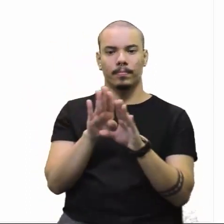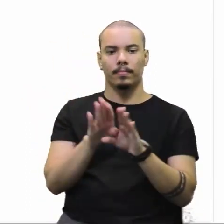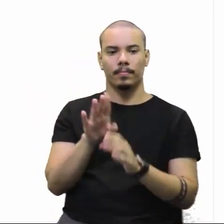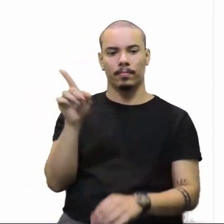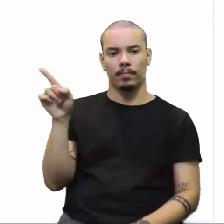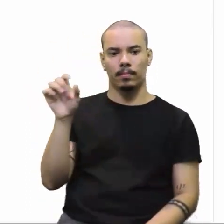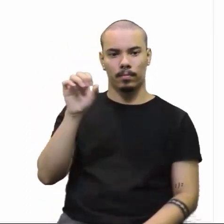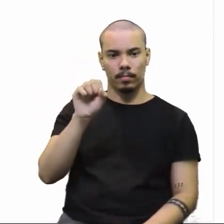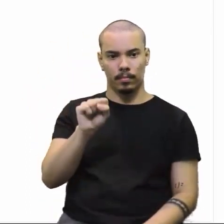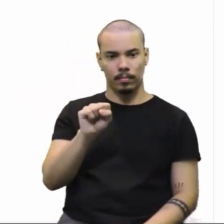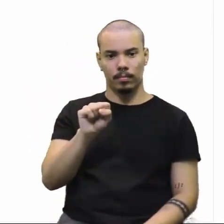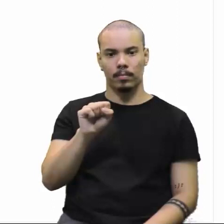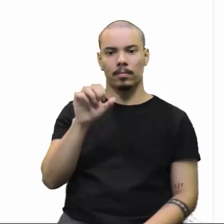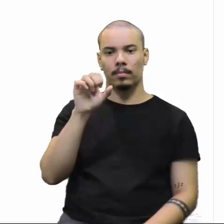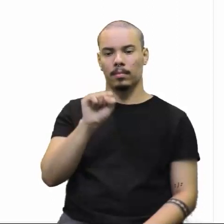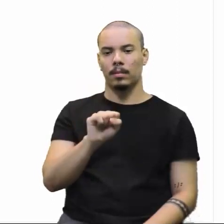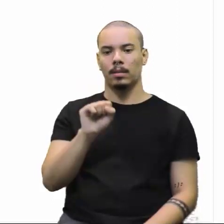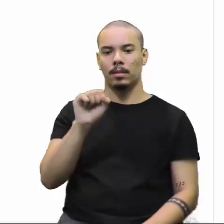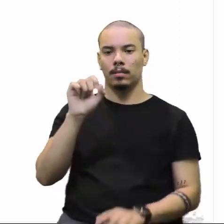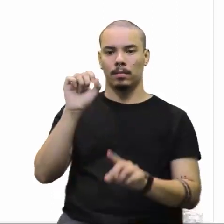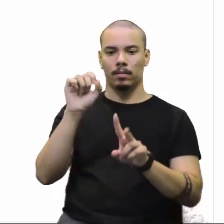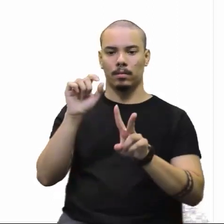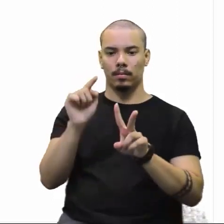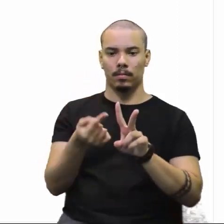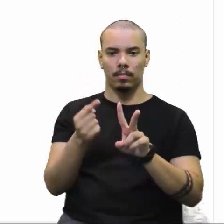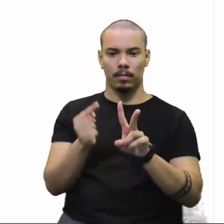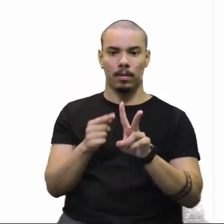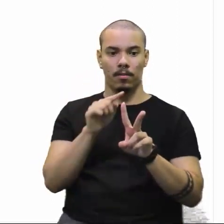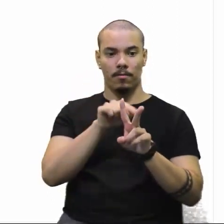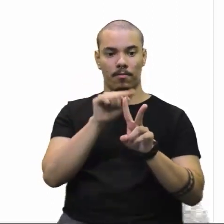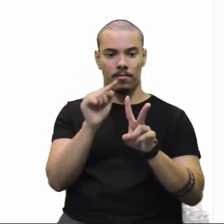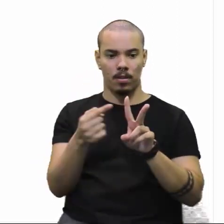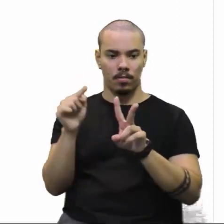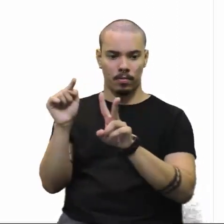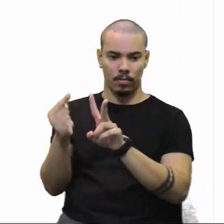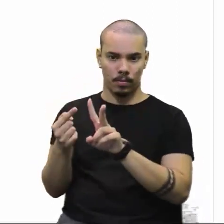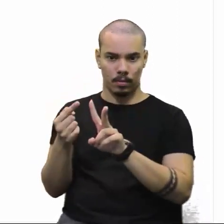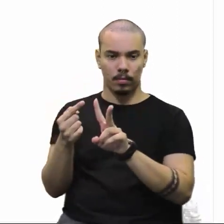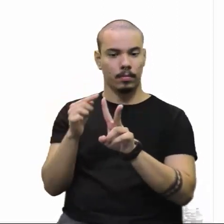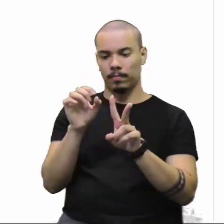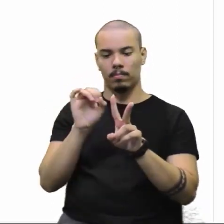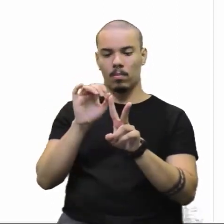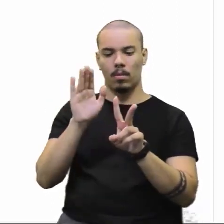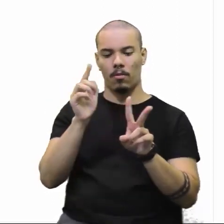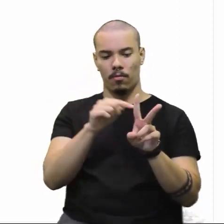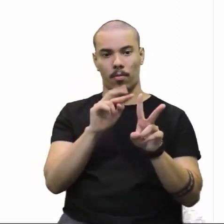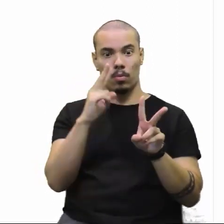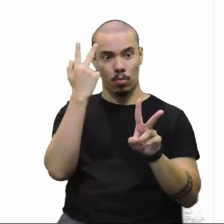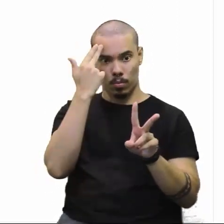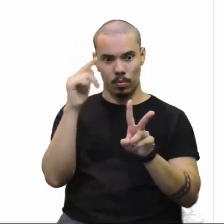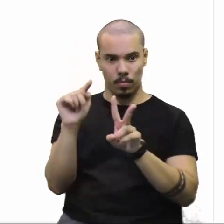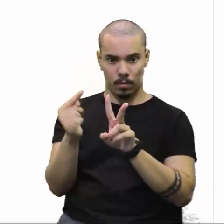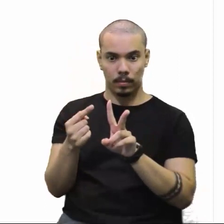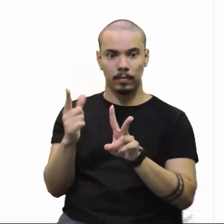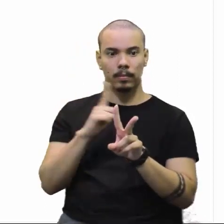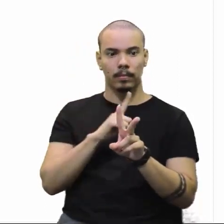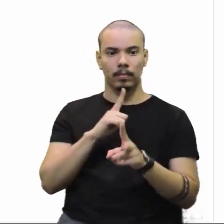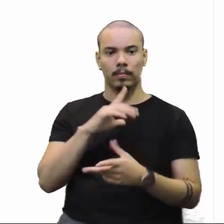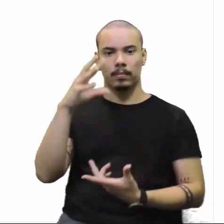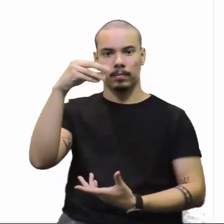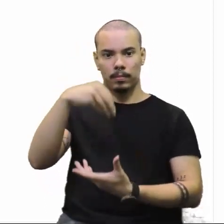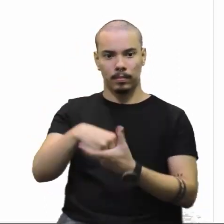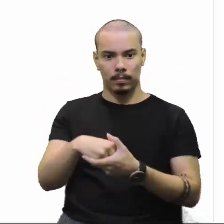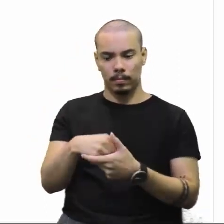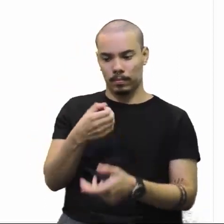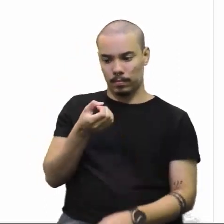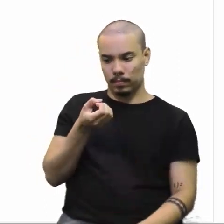S', né? Isso. A e B. Caso em que o pulso de luz está sendo emitido de dentro do